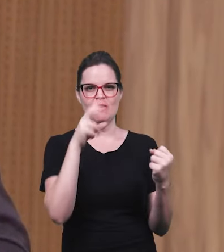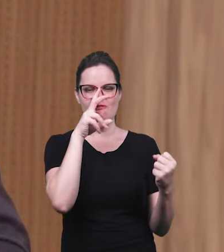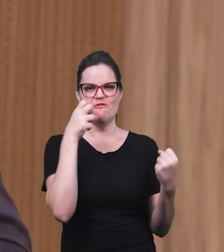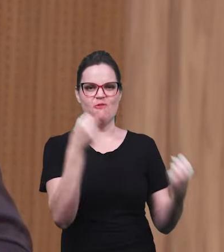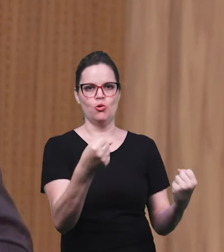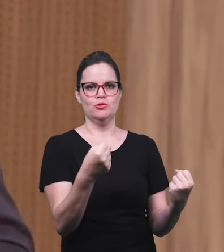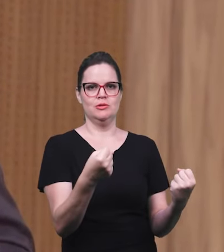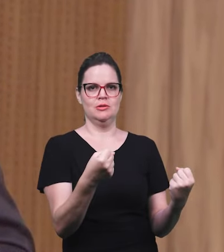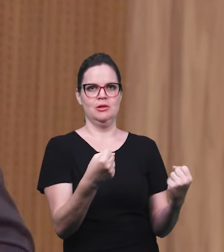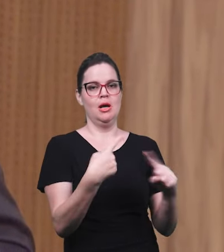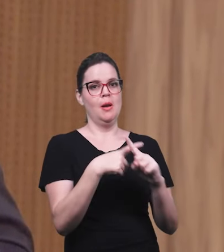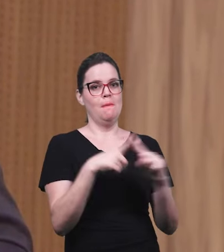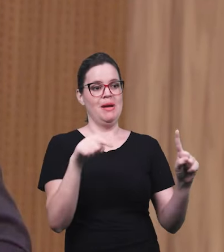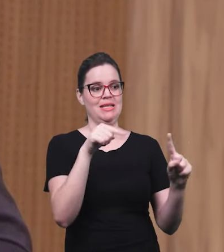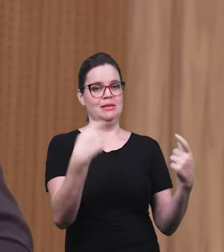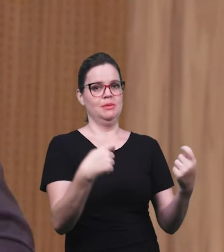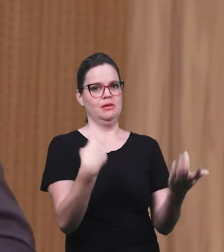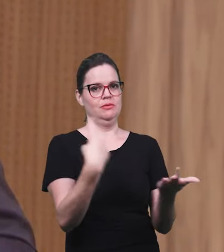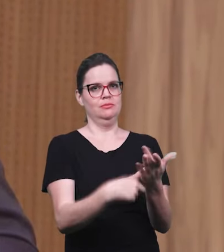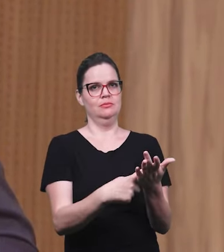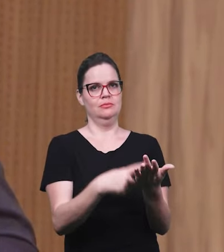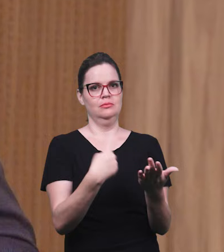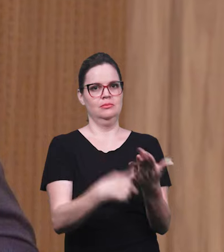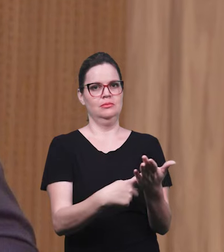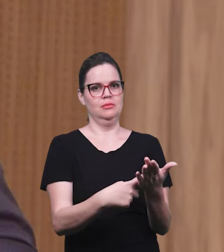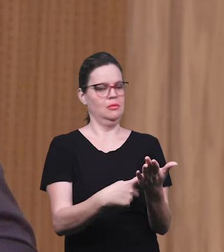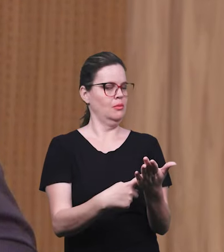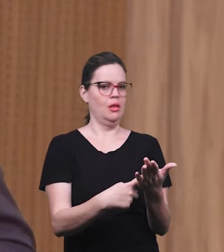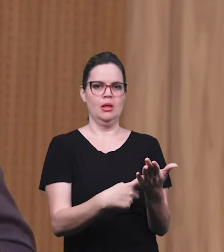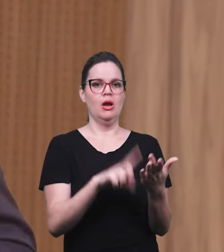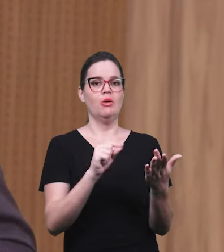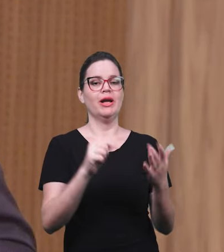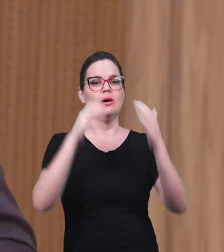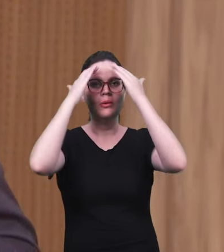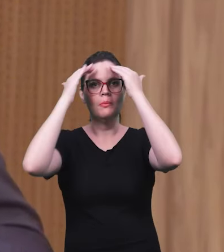estava ligado a um pacto, aquilo estava ligado a uma obediência.